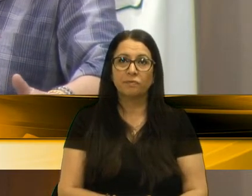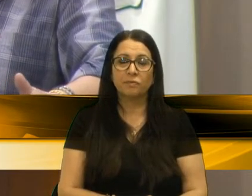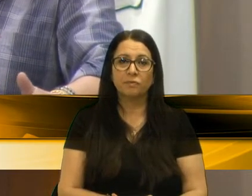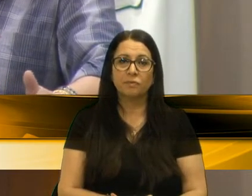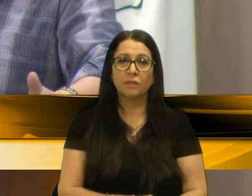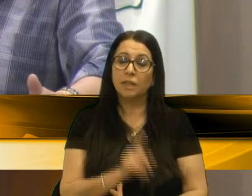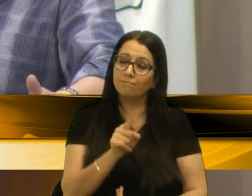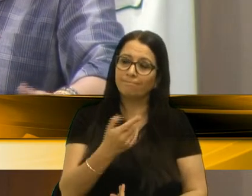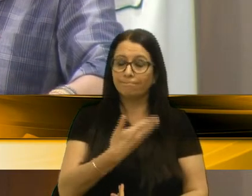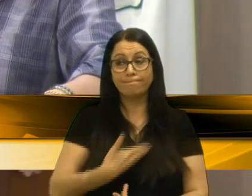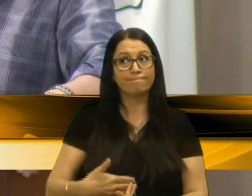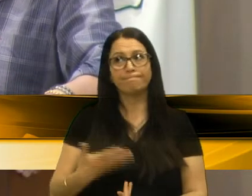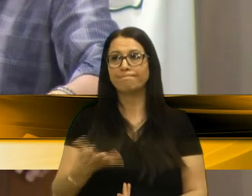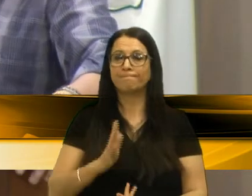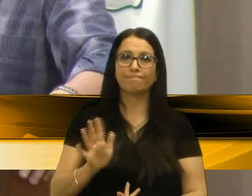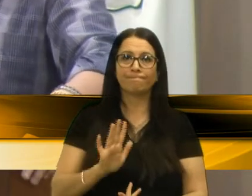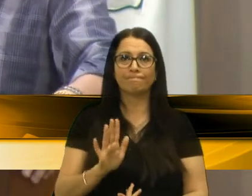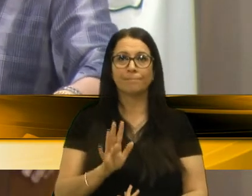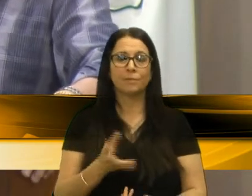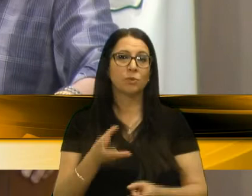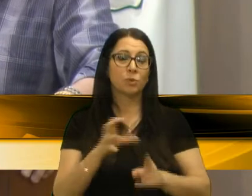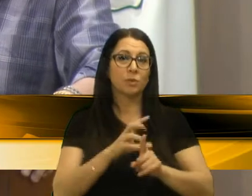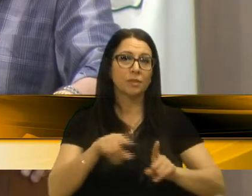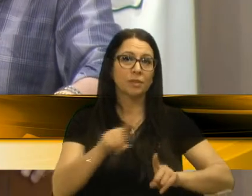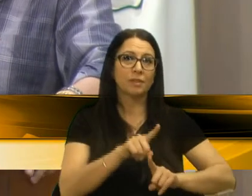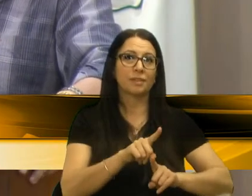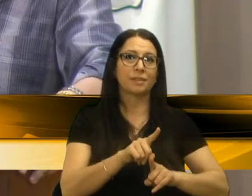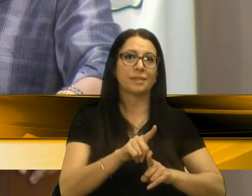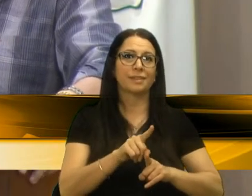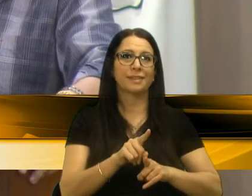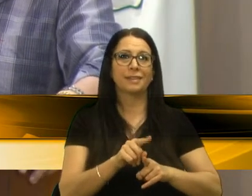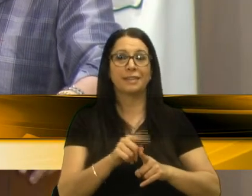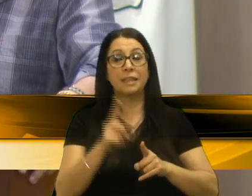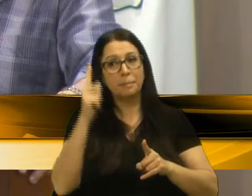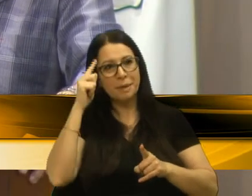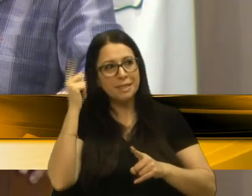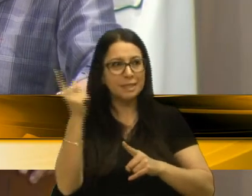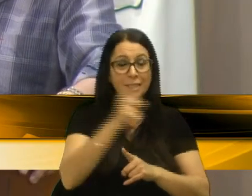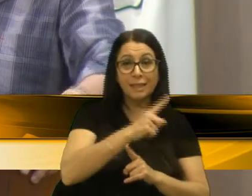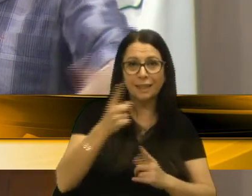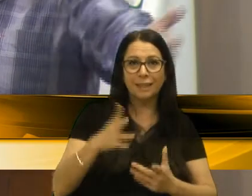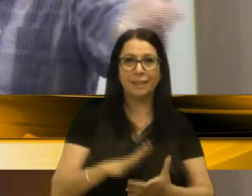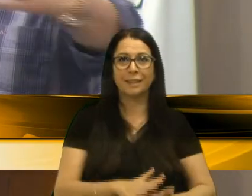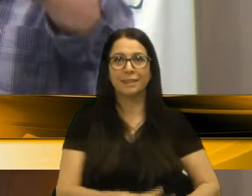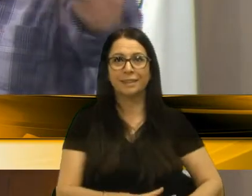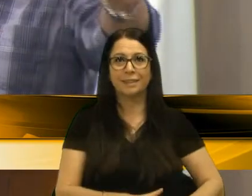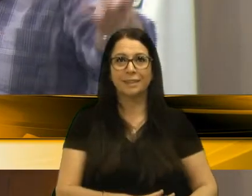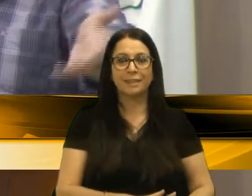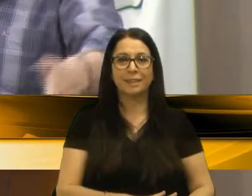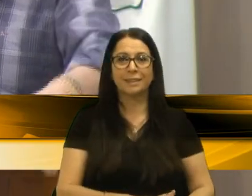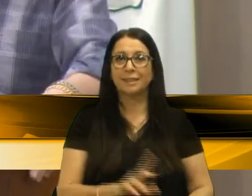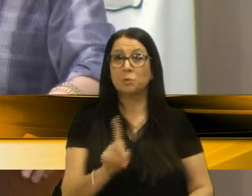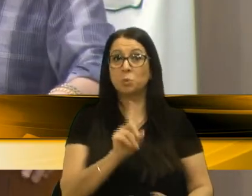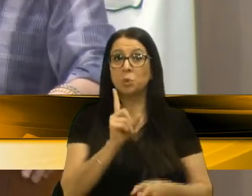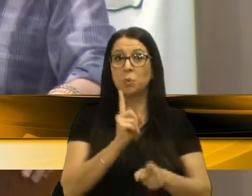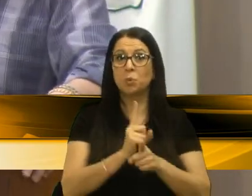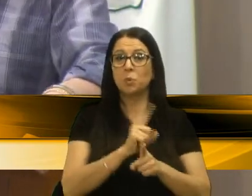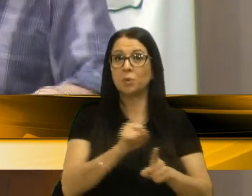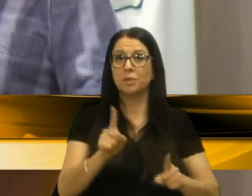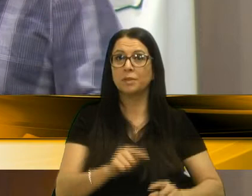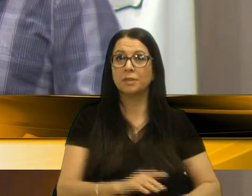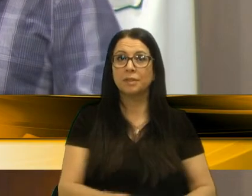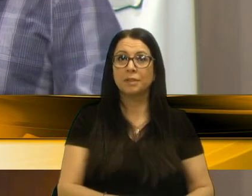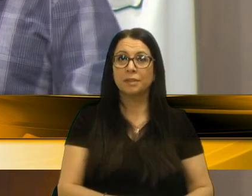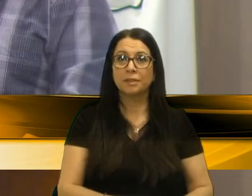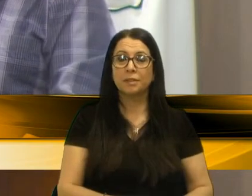um governo de contradições, é um governo que bate cabeça, né, que não se encontra. Então,